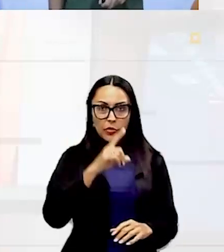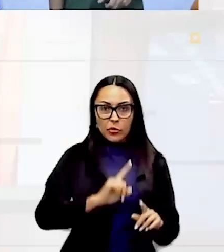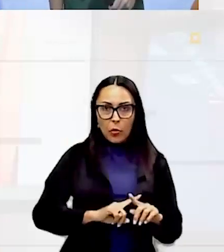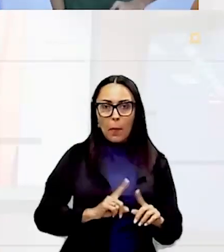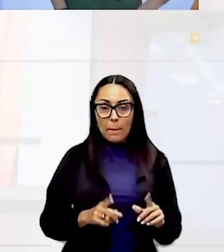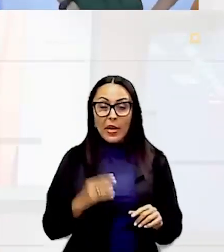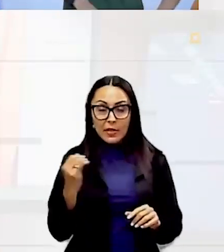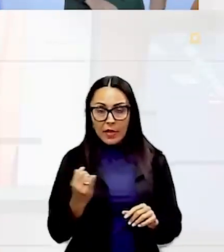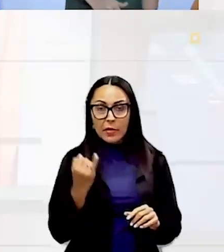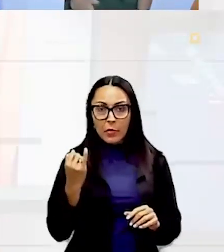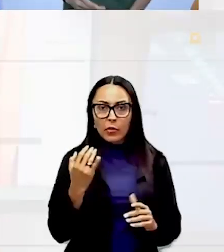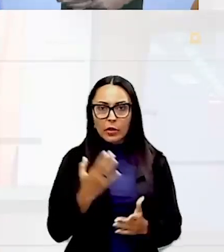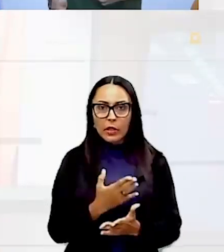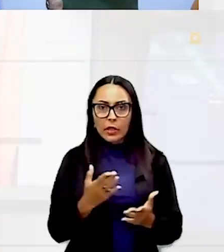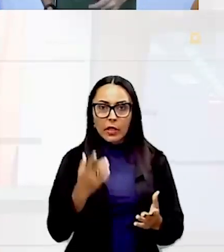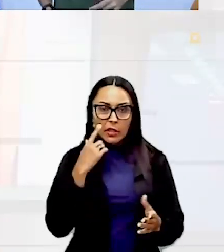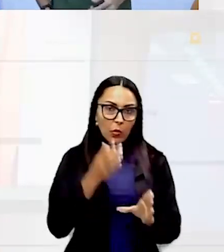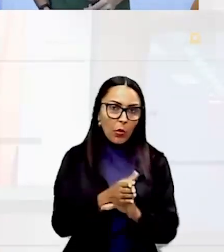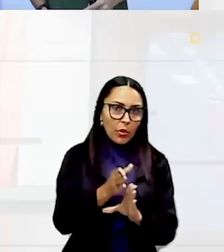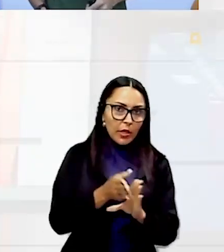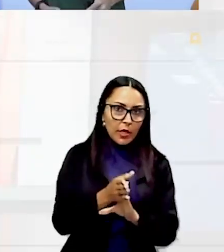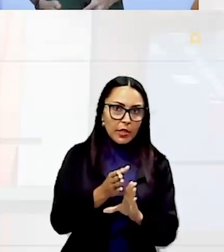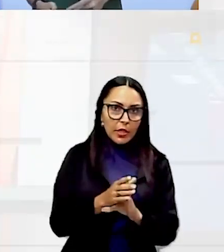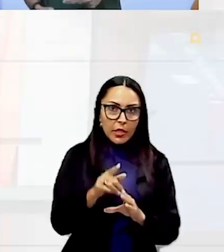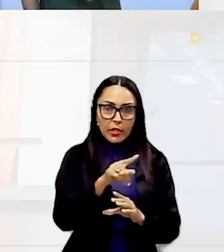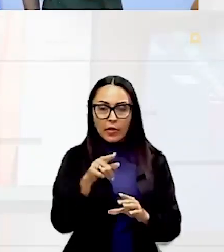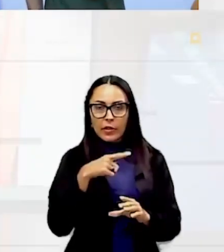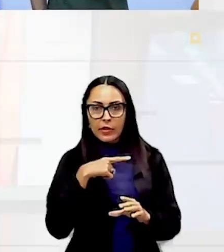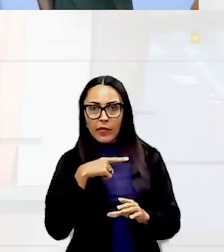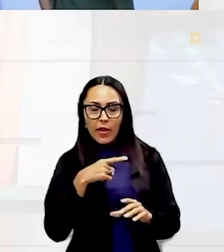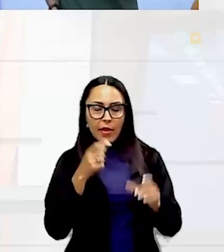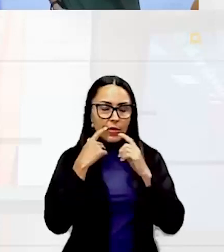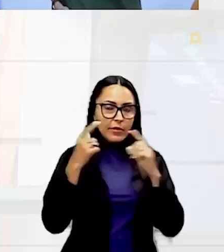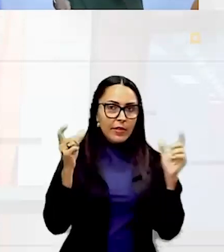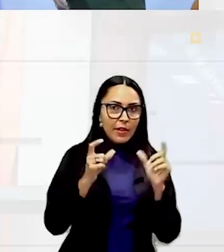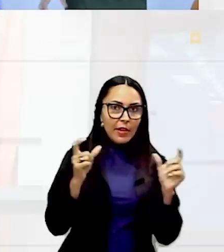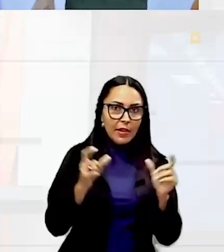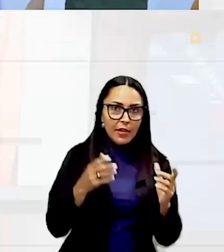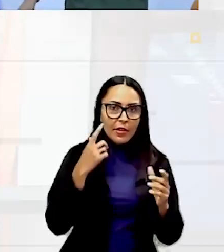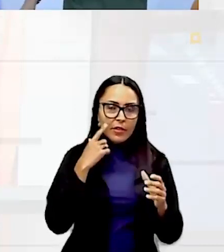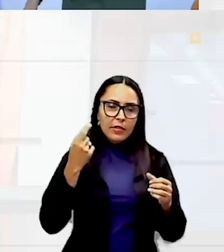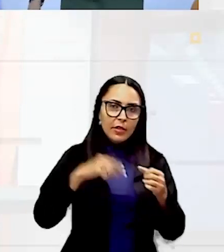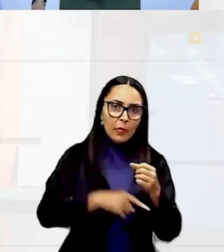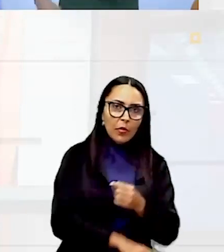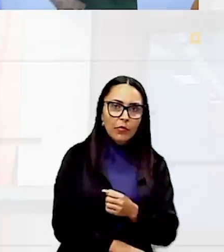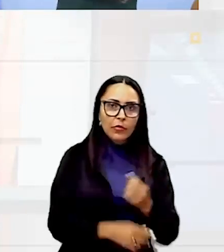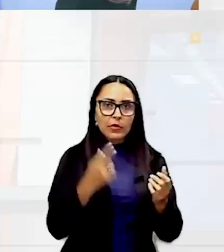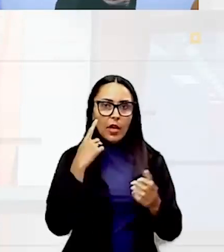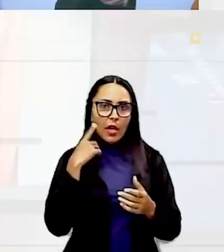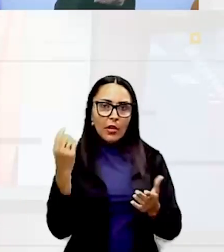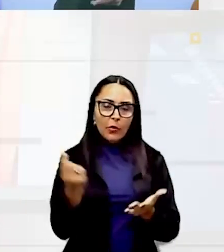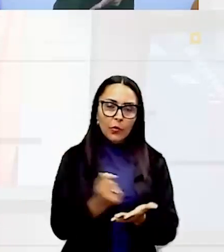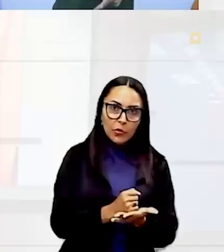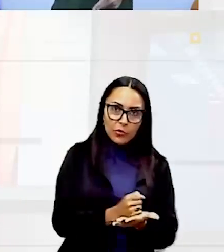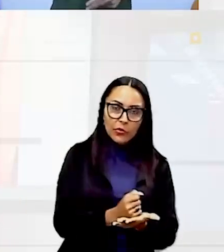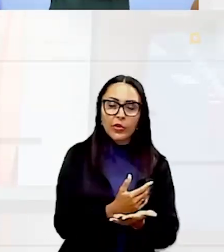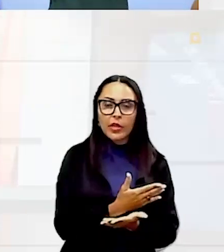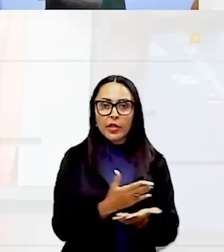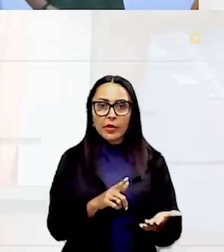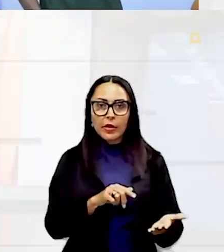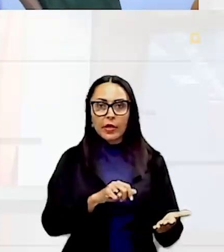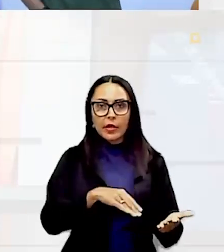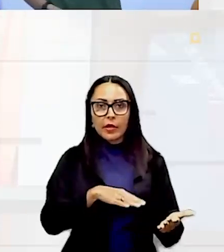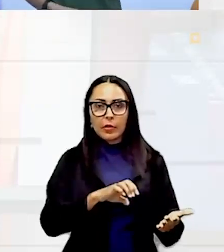interessante de trabalhar. Eu recomendo quem tiver interesse em se aprofundar nessa área,